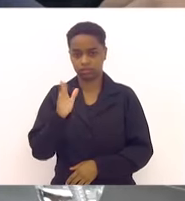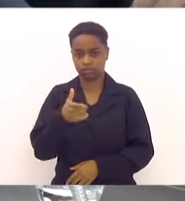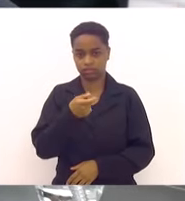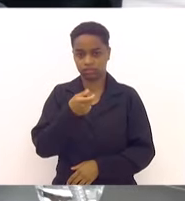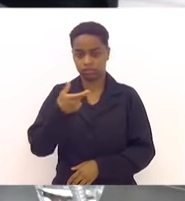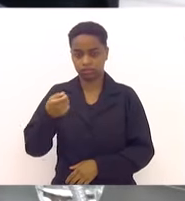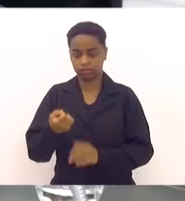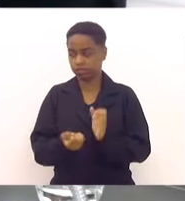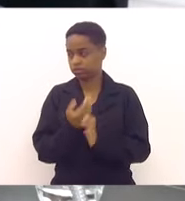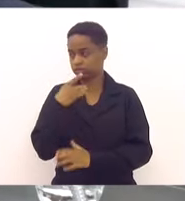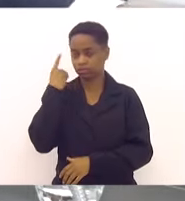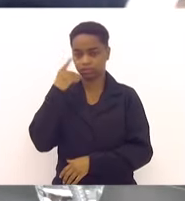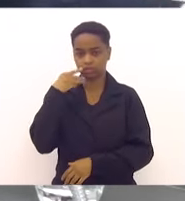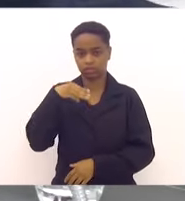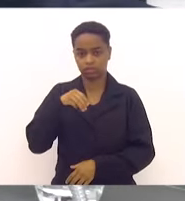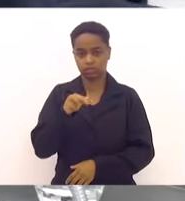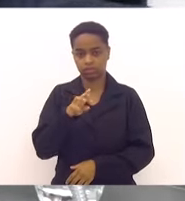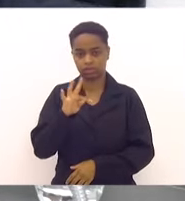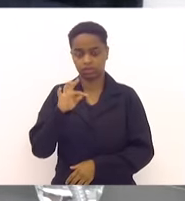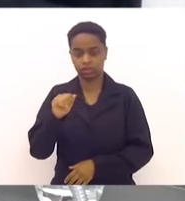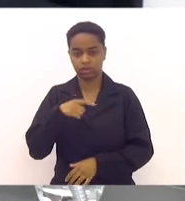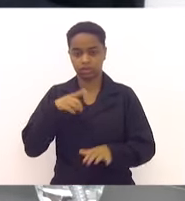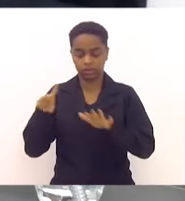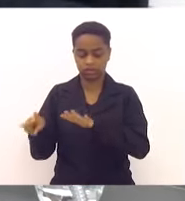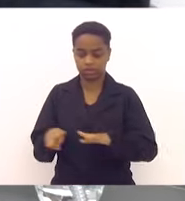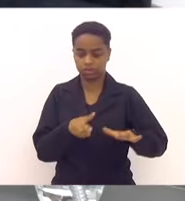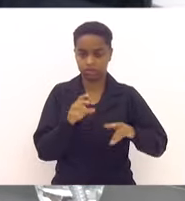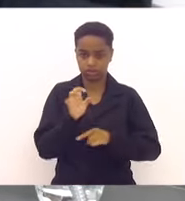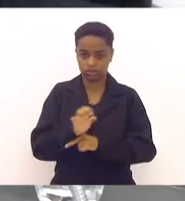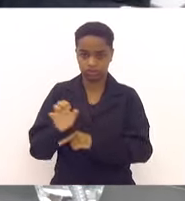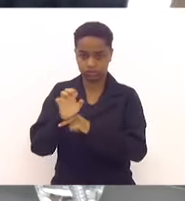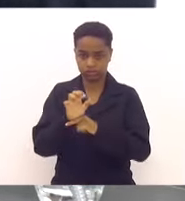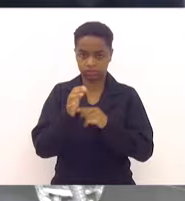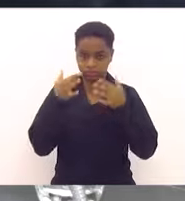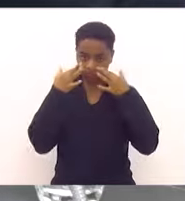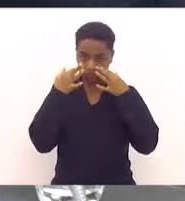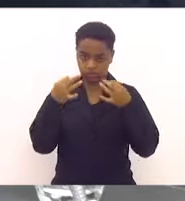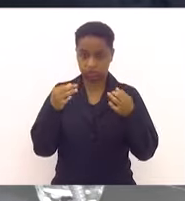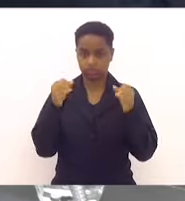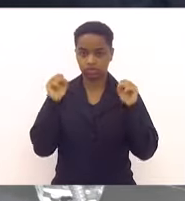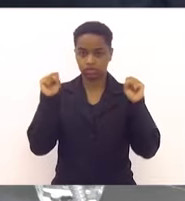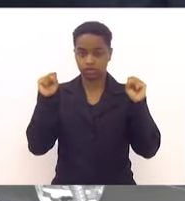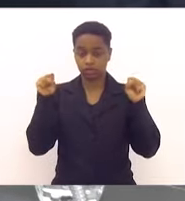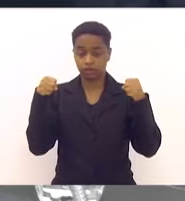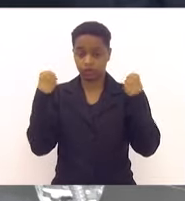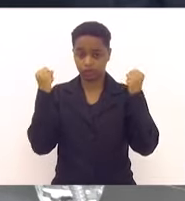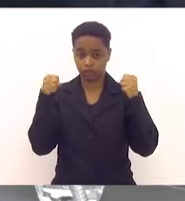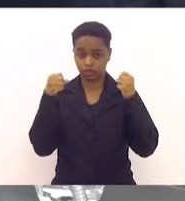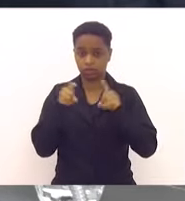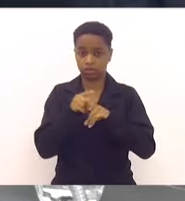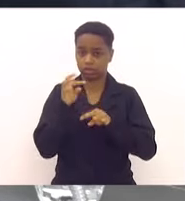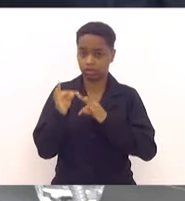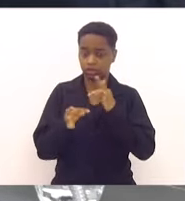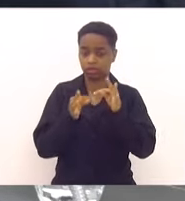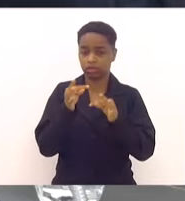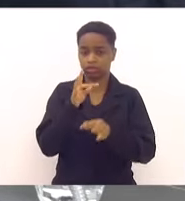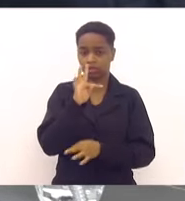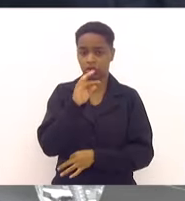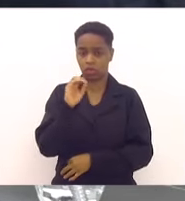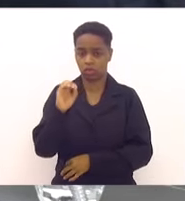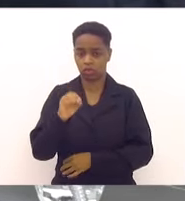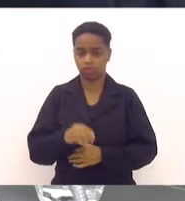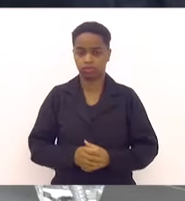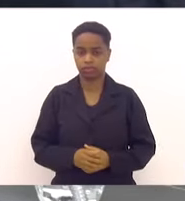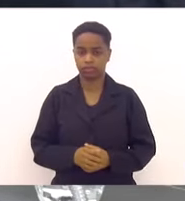Marta Rocha, que institui a Semana Estadual de Incentivo à Atenção Fisioterapêutica e Terapêutica Ocupacional.